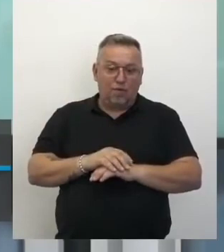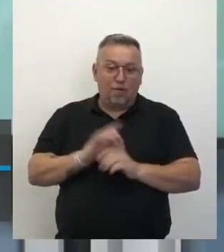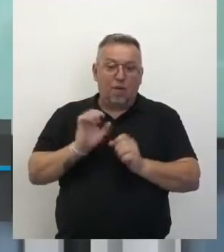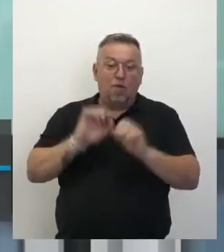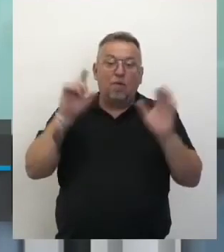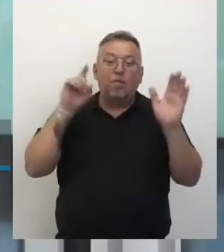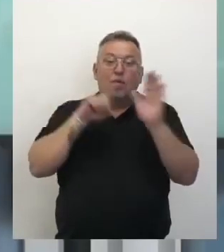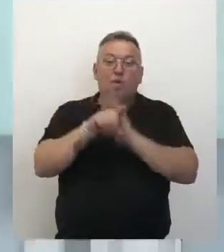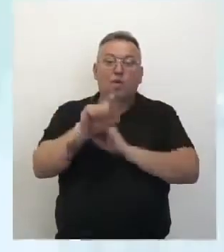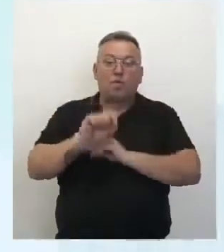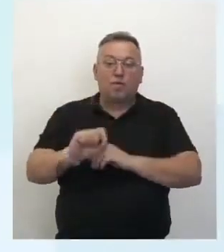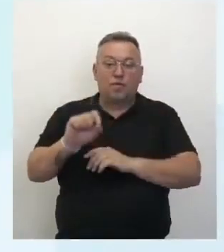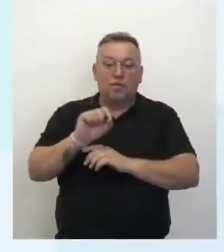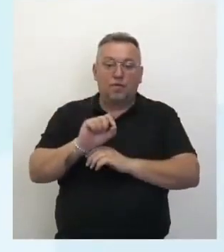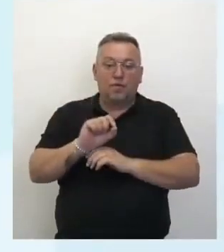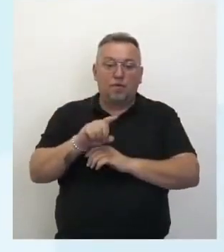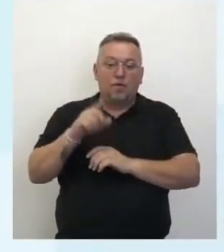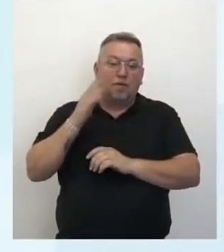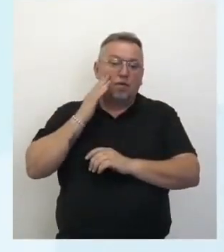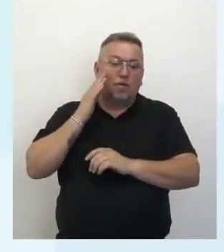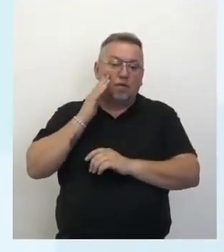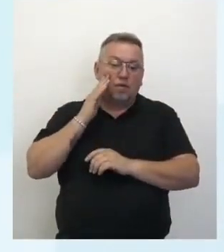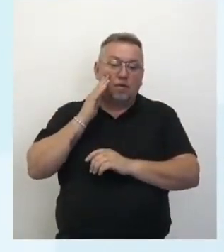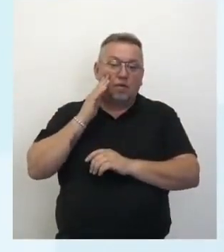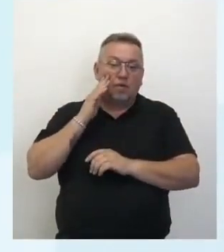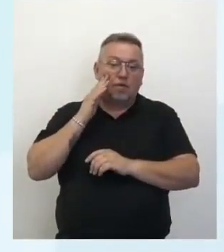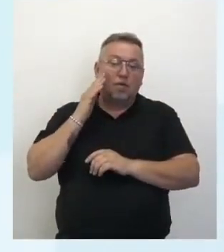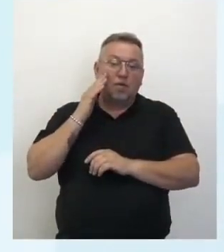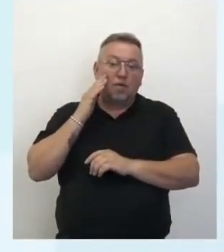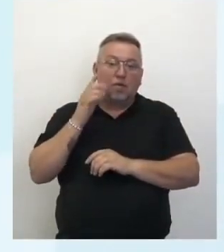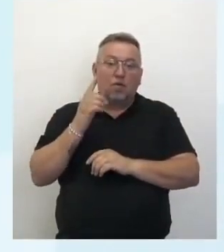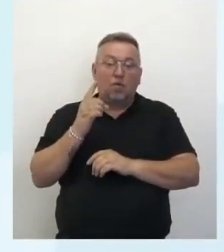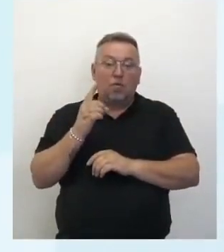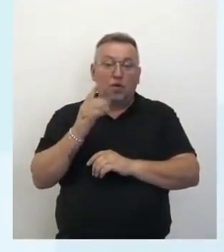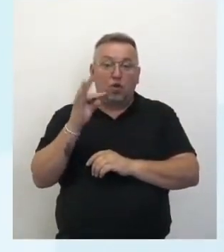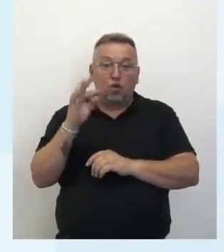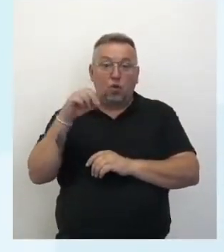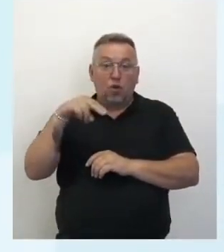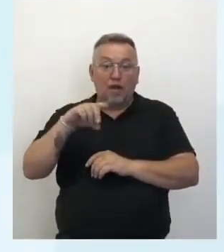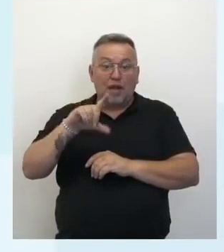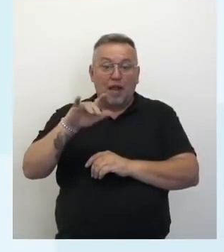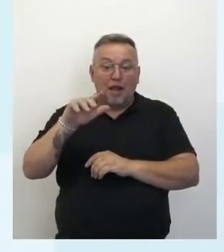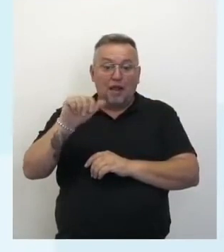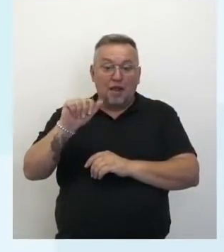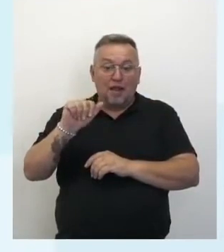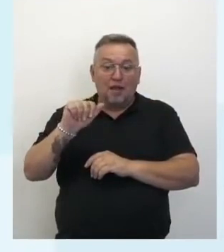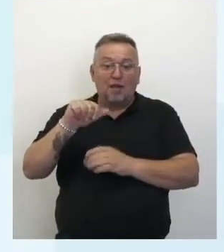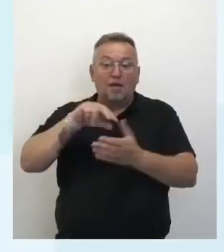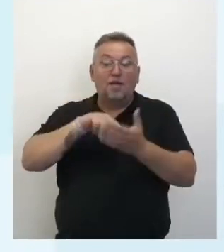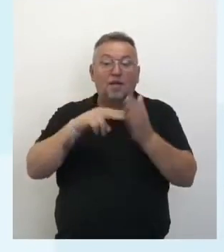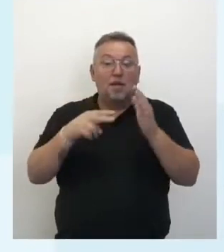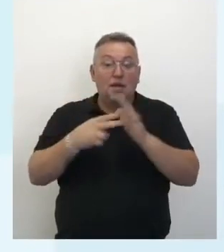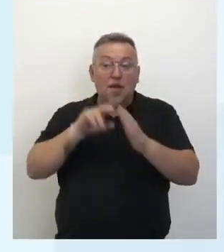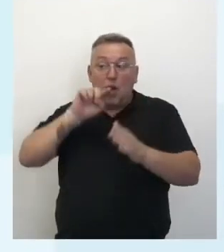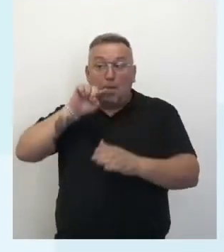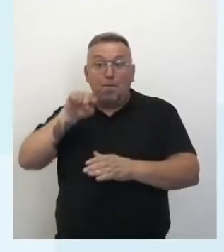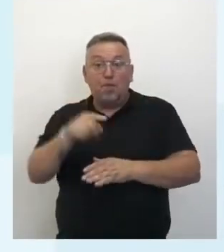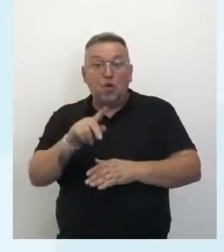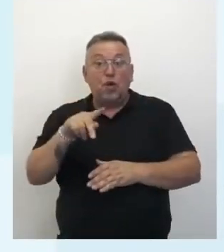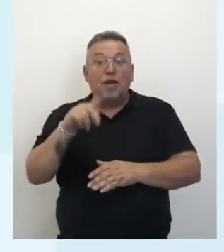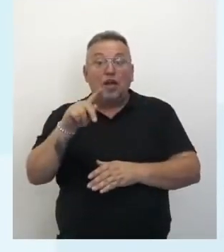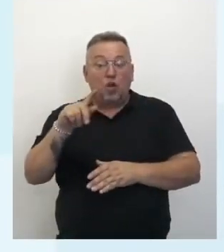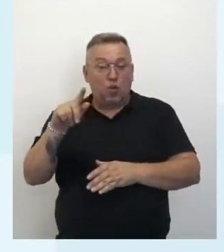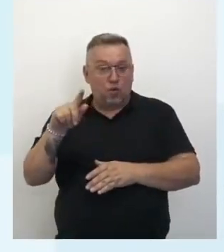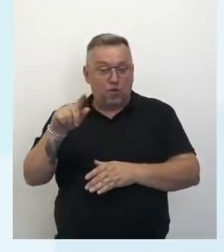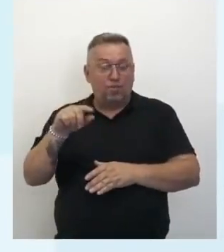seguinte pergunta. Será que vocês sabem, então, você sabia... Uma tonelada equivale a 1.000